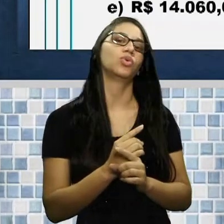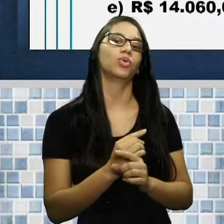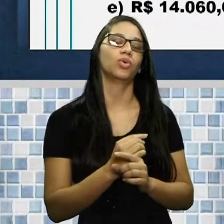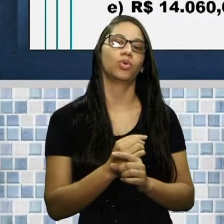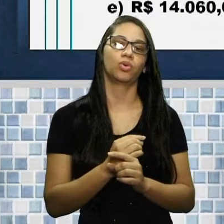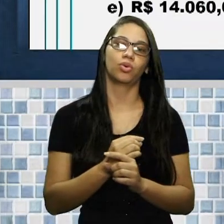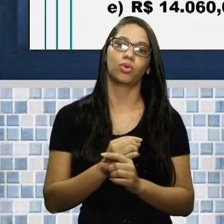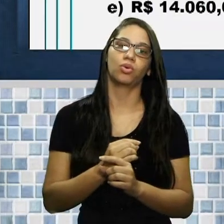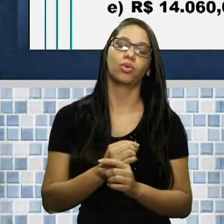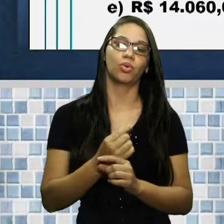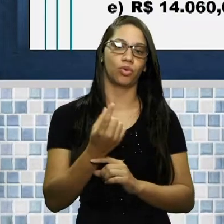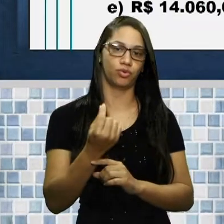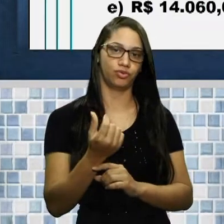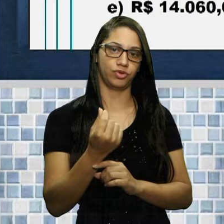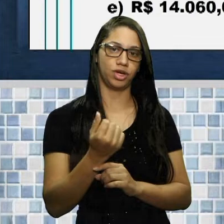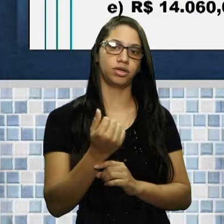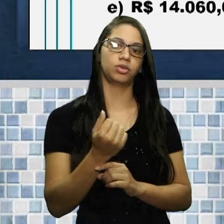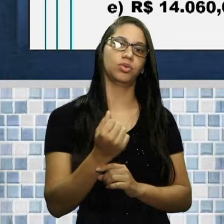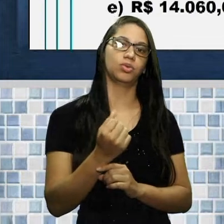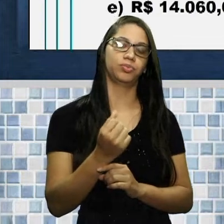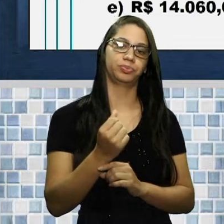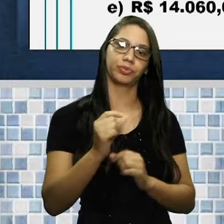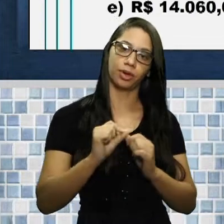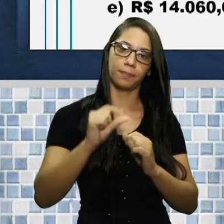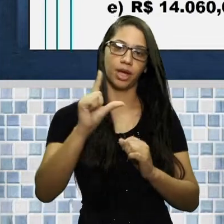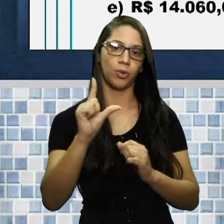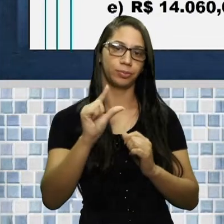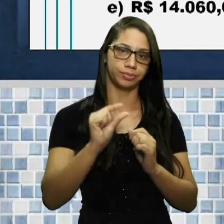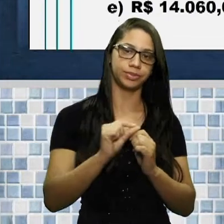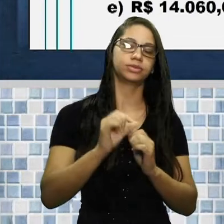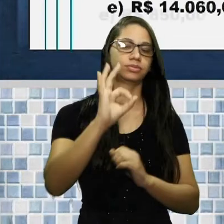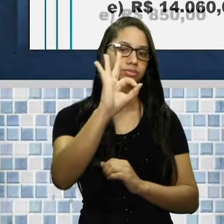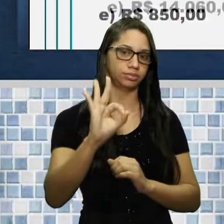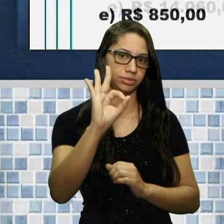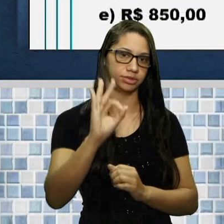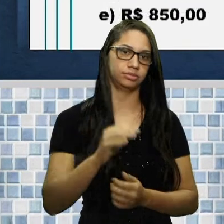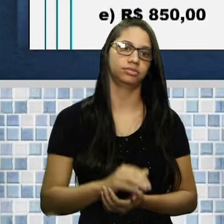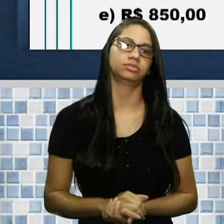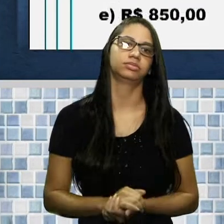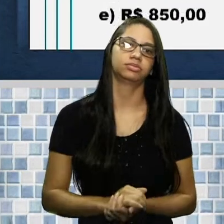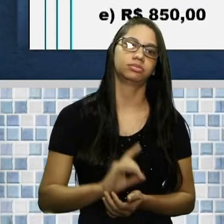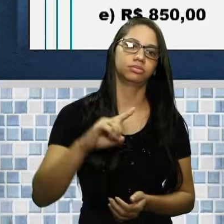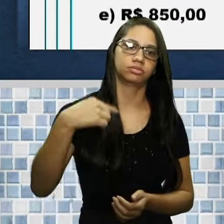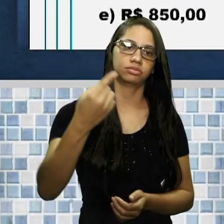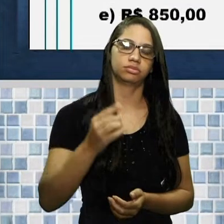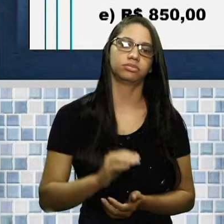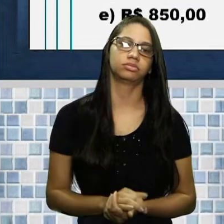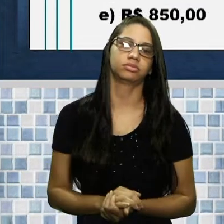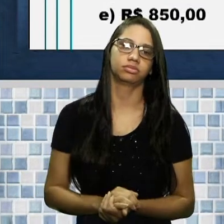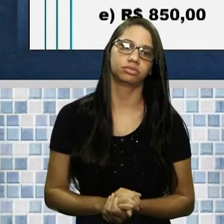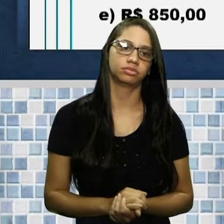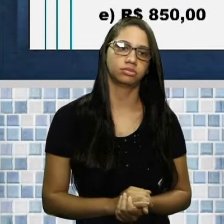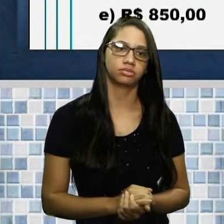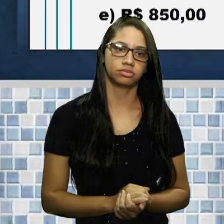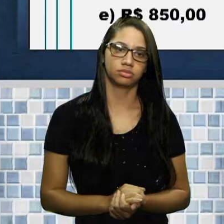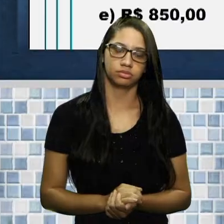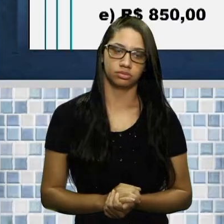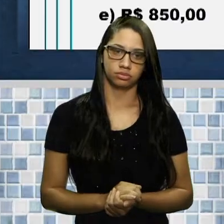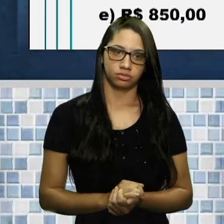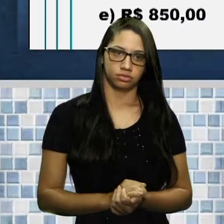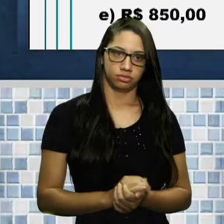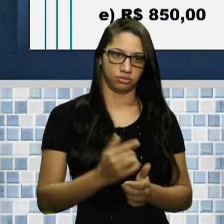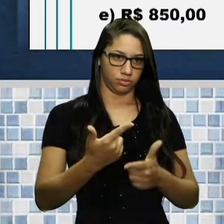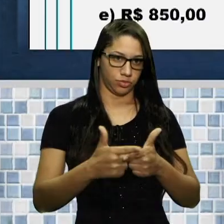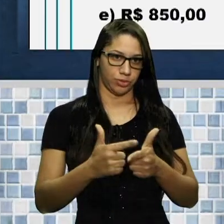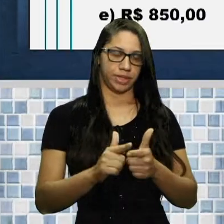quando é aumentado e quando diminui em uma porcentagem. No próximo slide, nós temos uma situação,